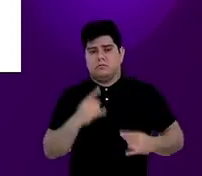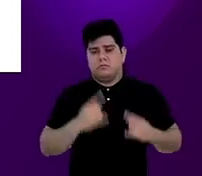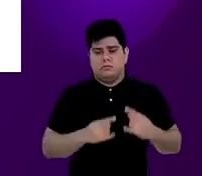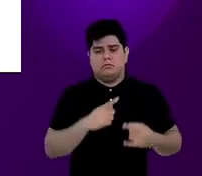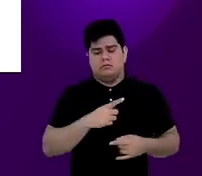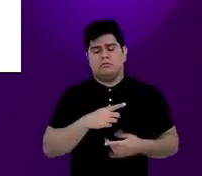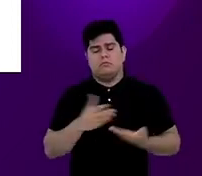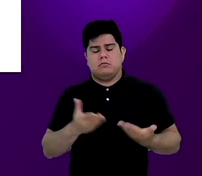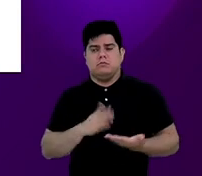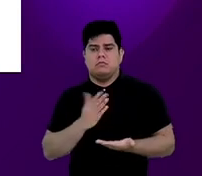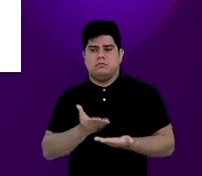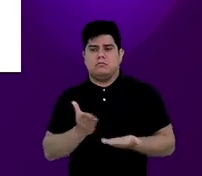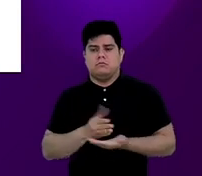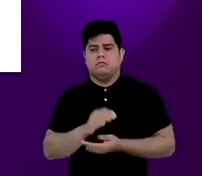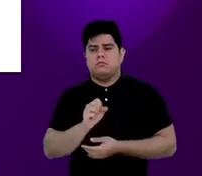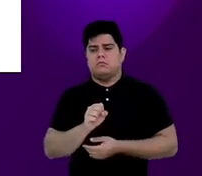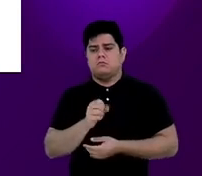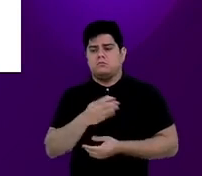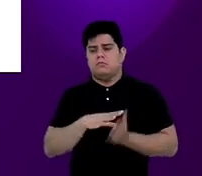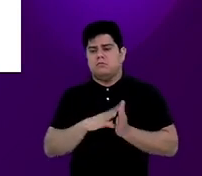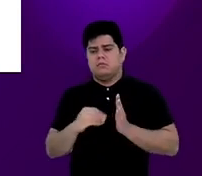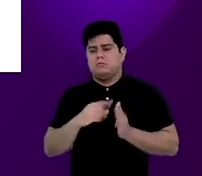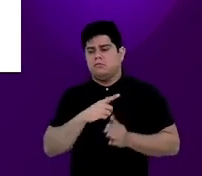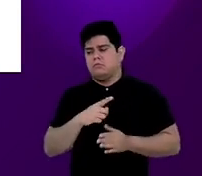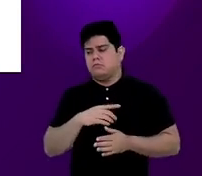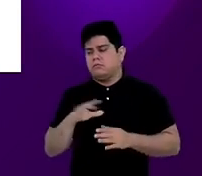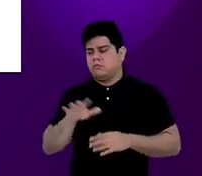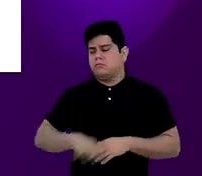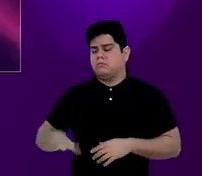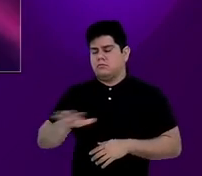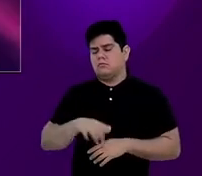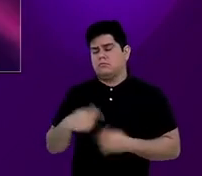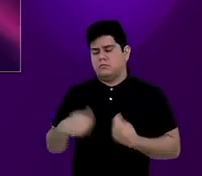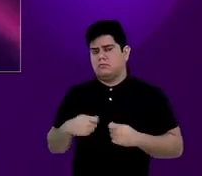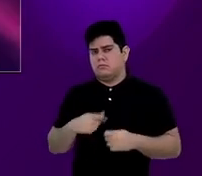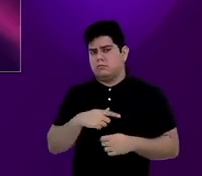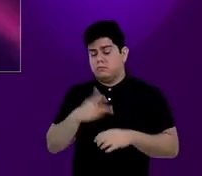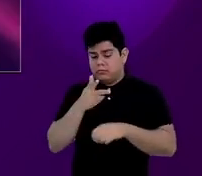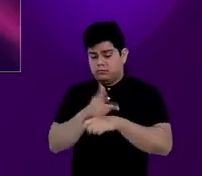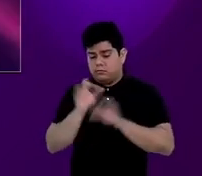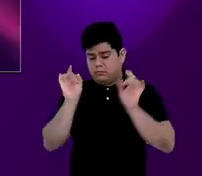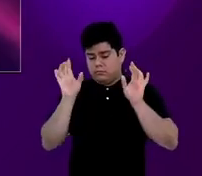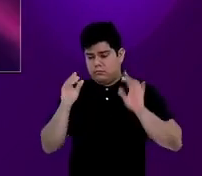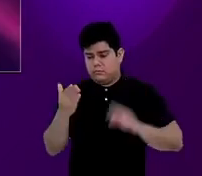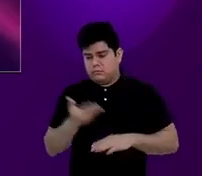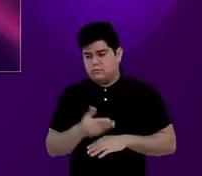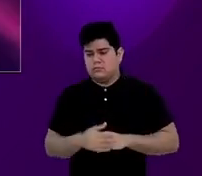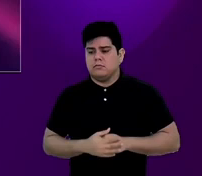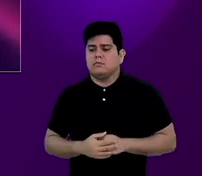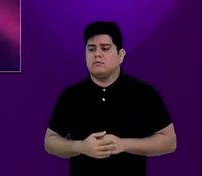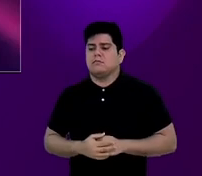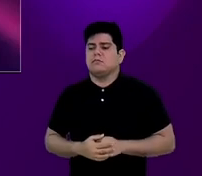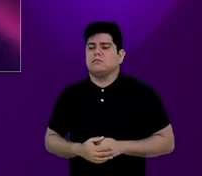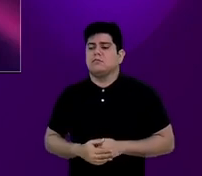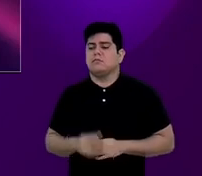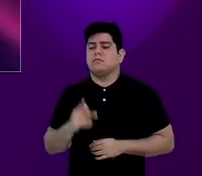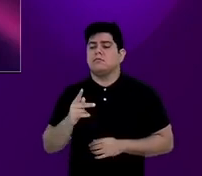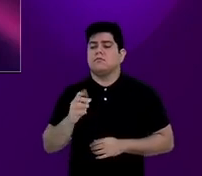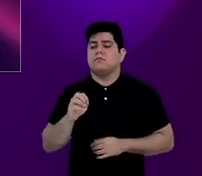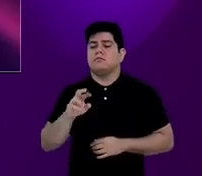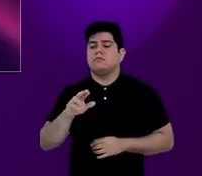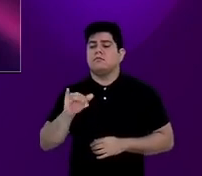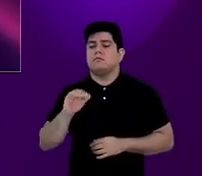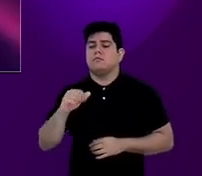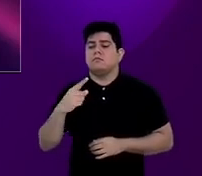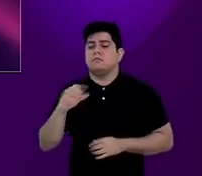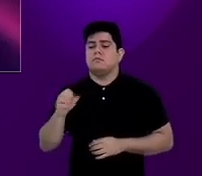vem acoplado e o SI, os modelos que ainda estão no mercado, esses precisam ter uma câmera especial. Em relação à perfusão, a traquelectomia radical é uma cirurgia